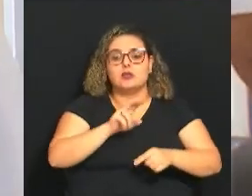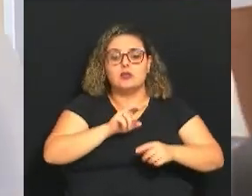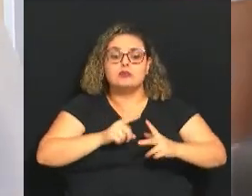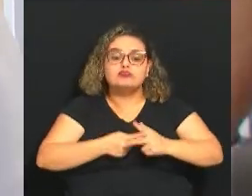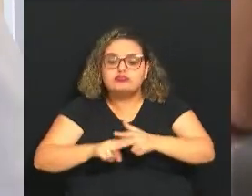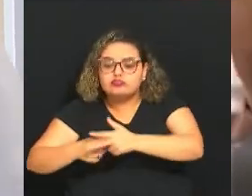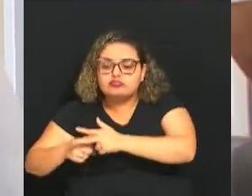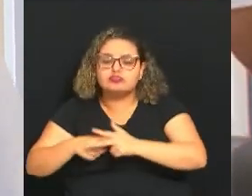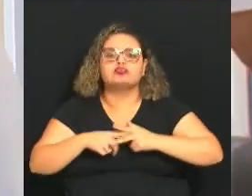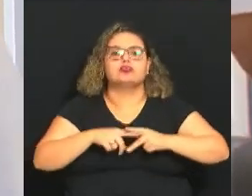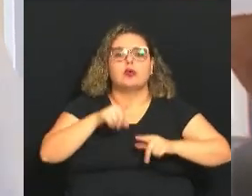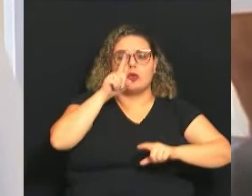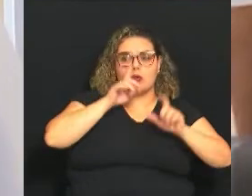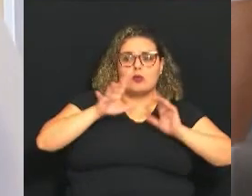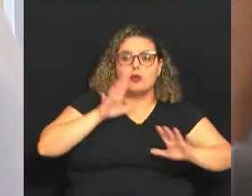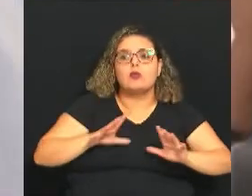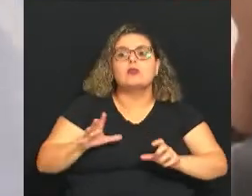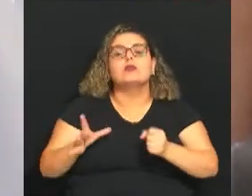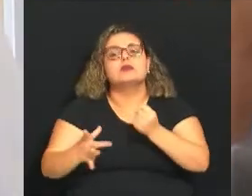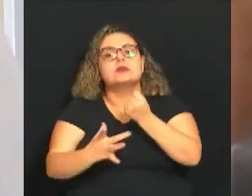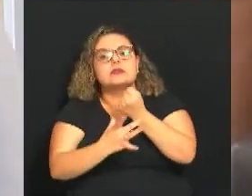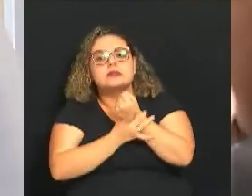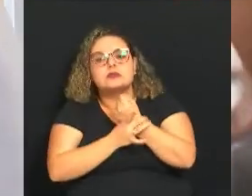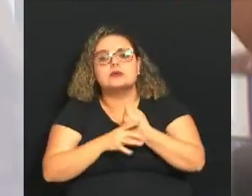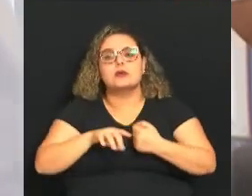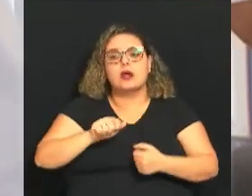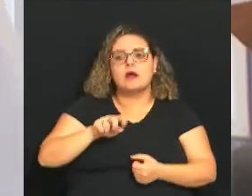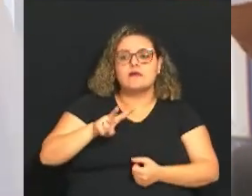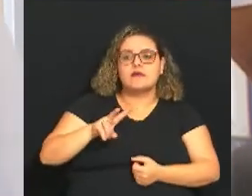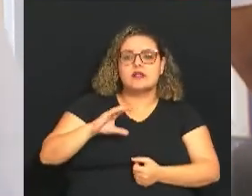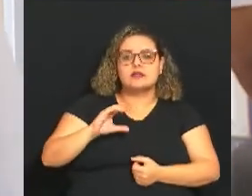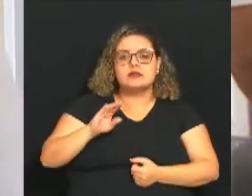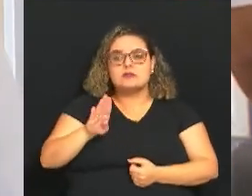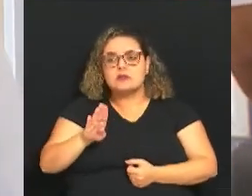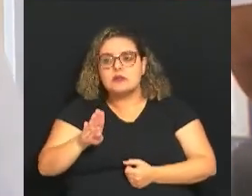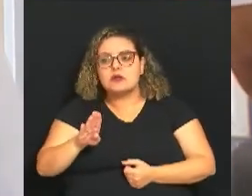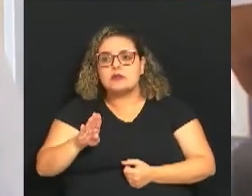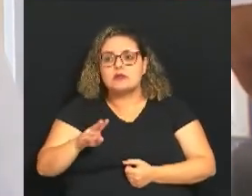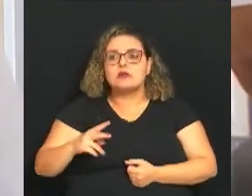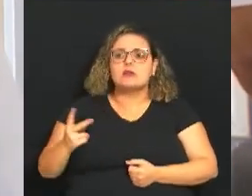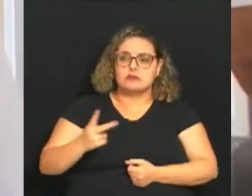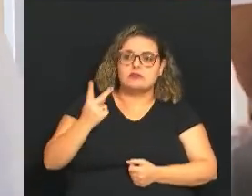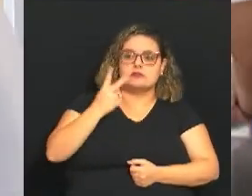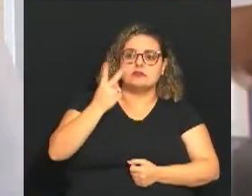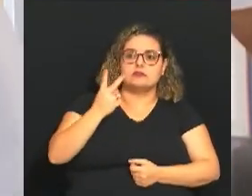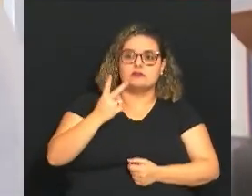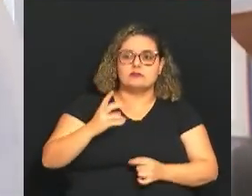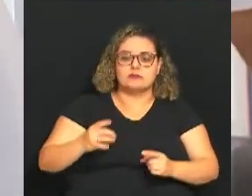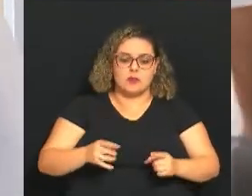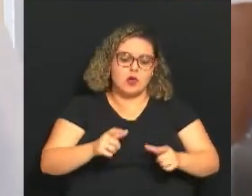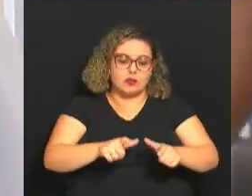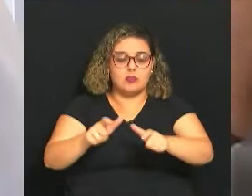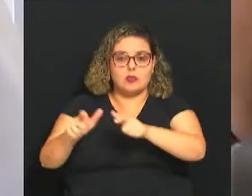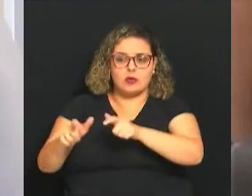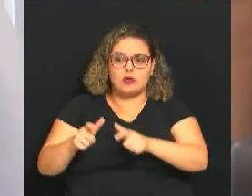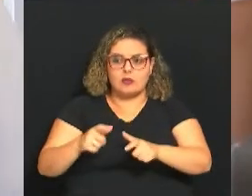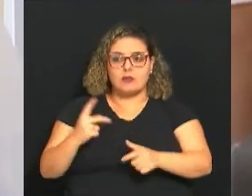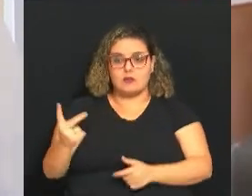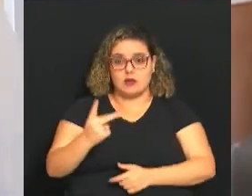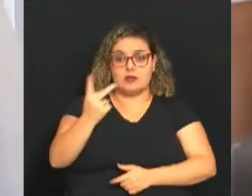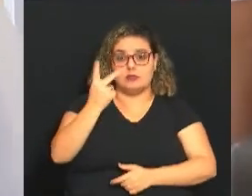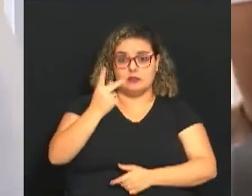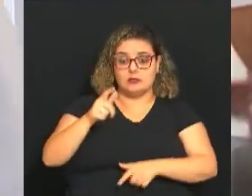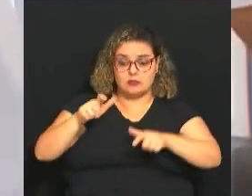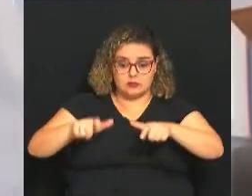com seguro, com a VCB e com valorização do empreendimento, principalmente. Eu tenho muito essa visão de valorização do